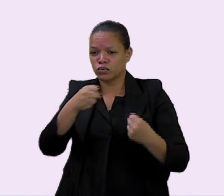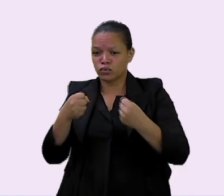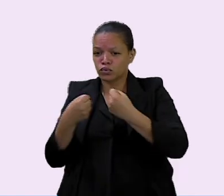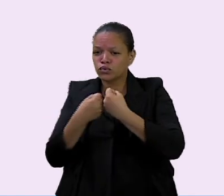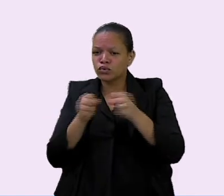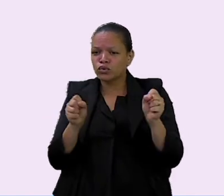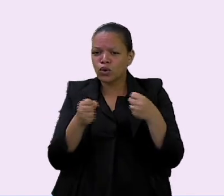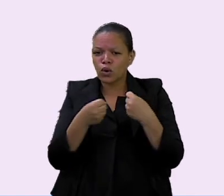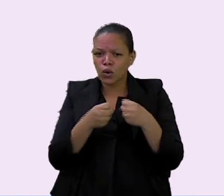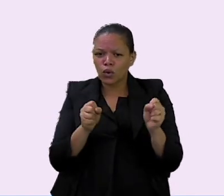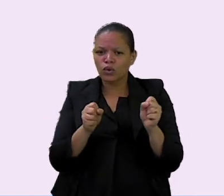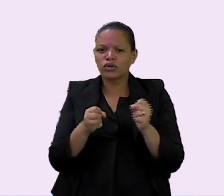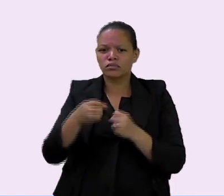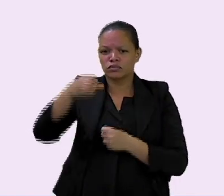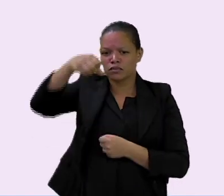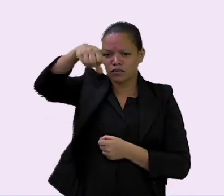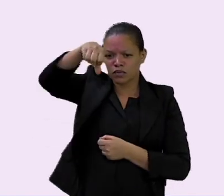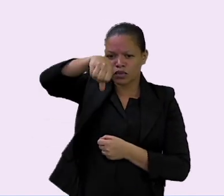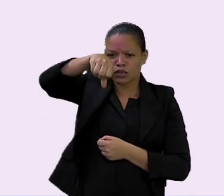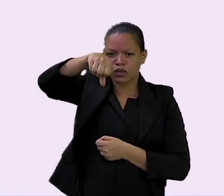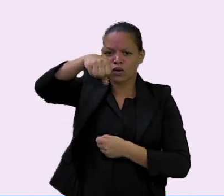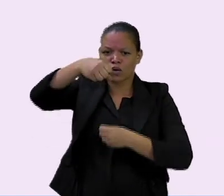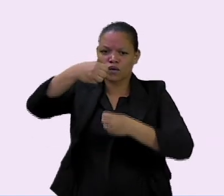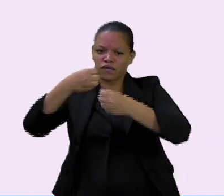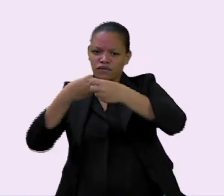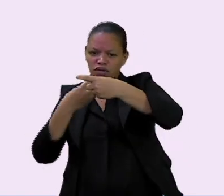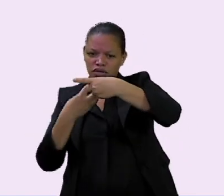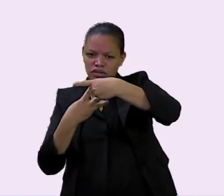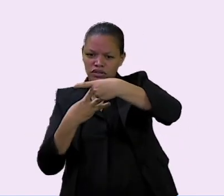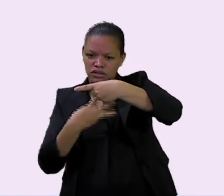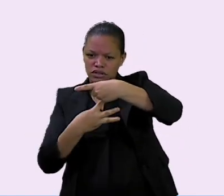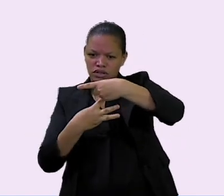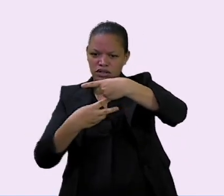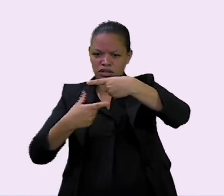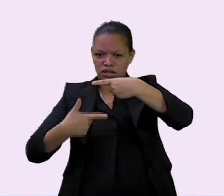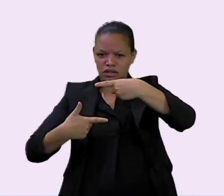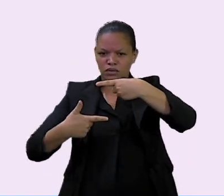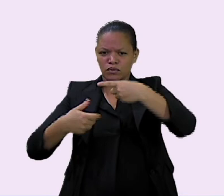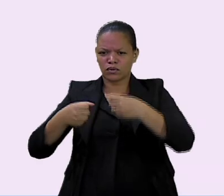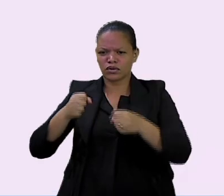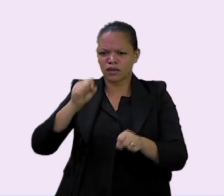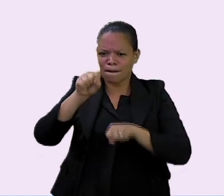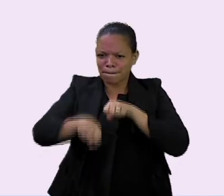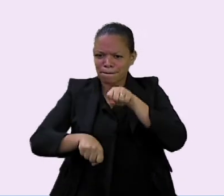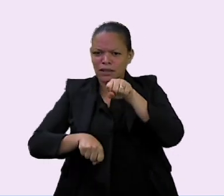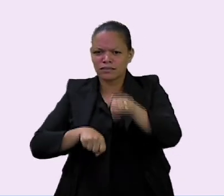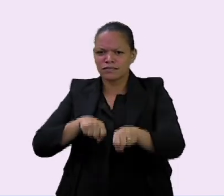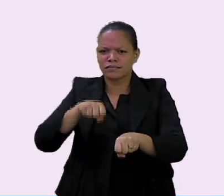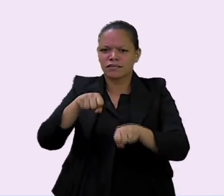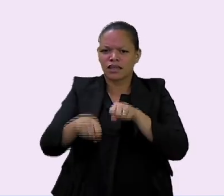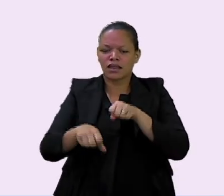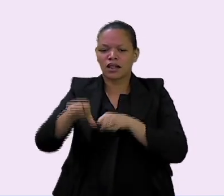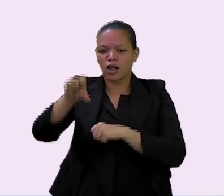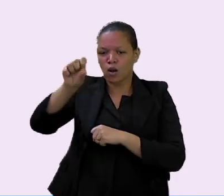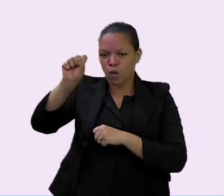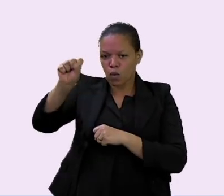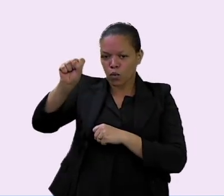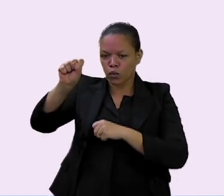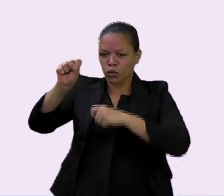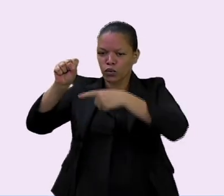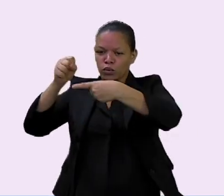De 32. E bicicleta? 8 crianças de